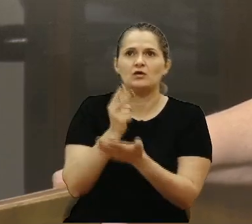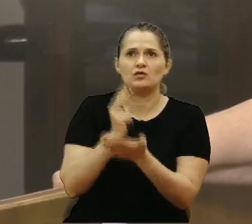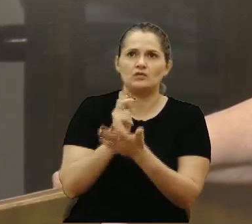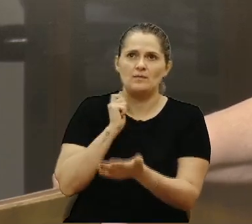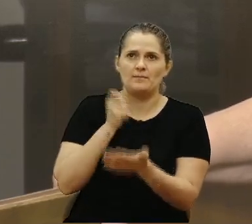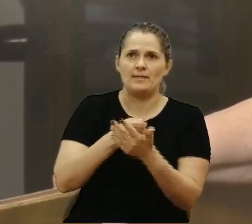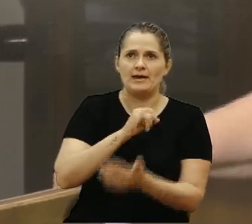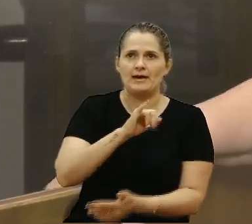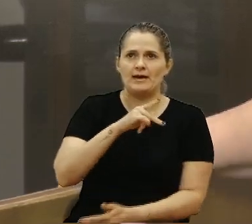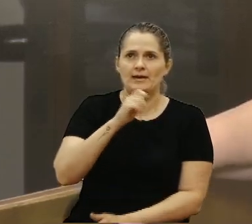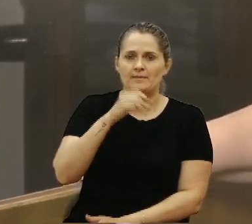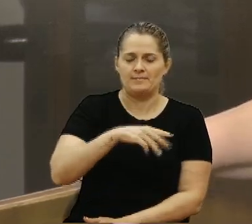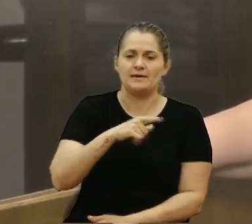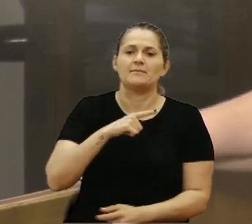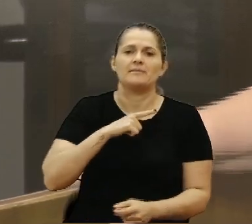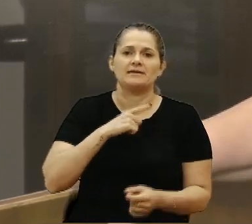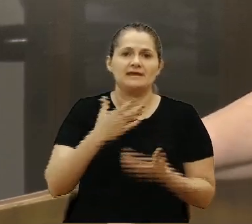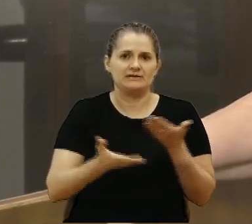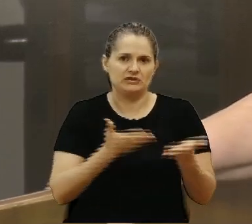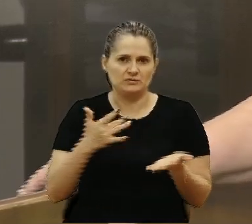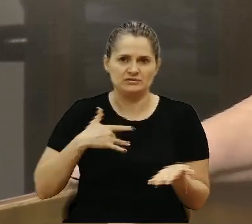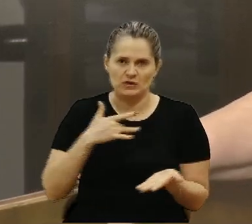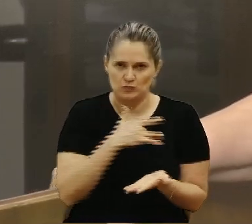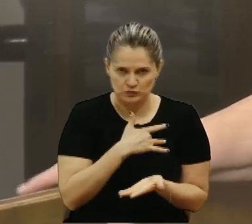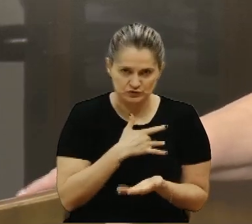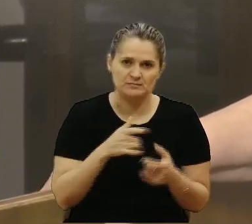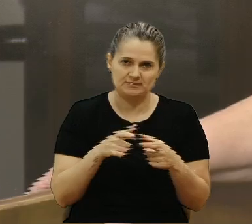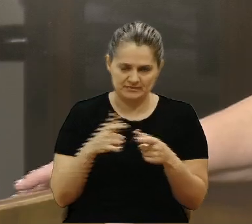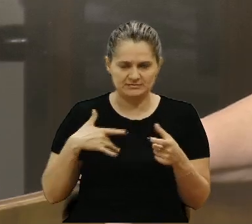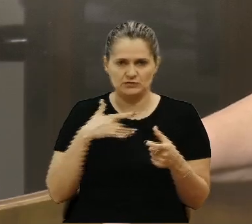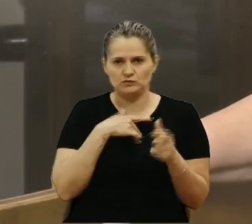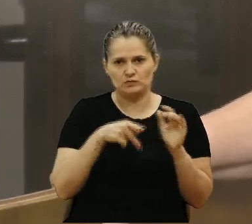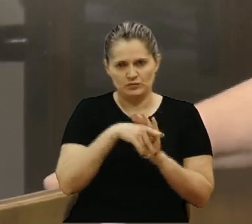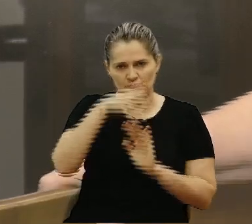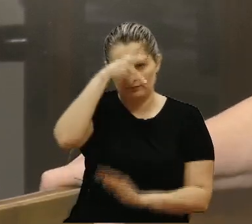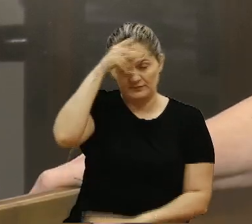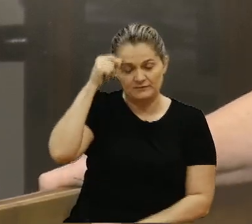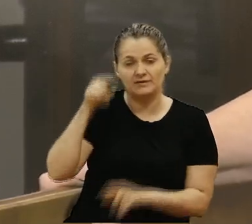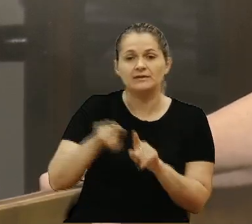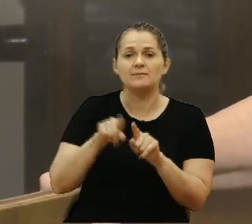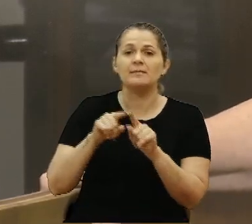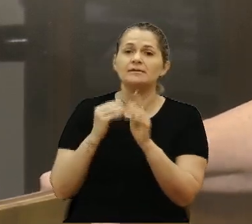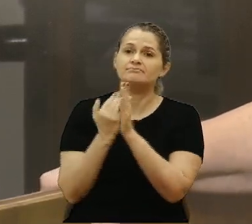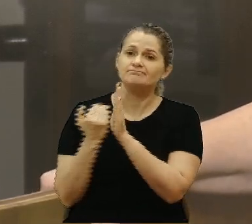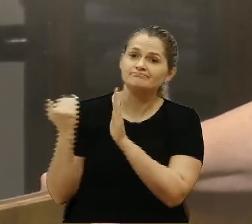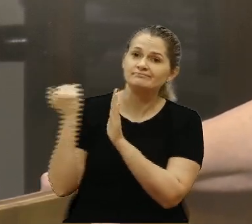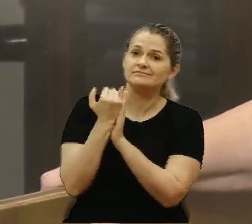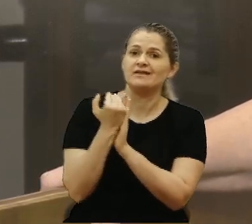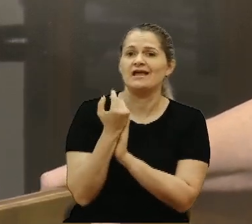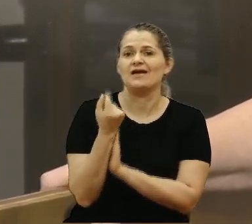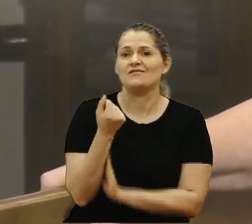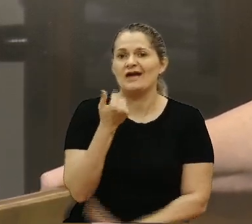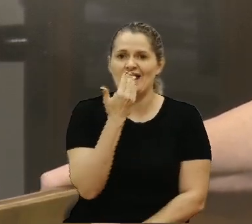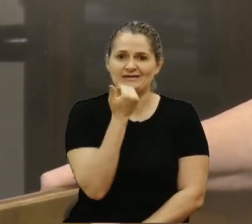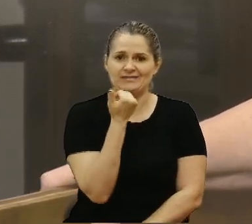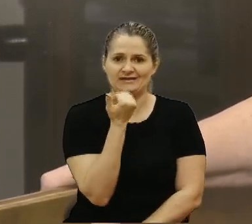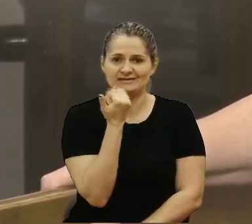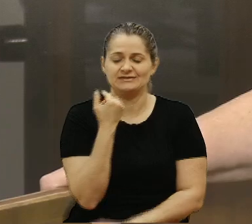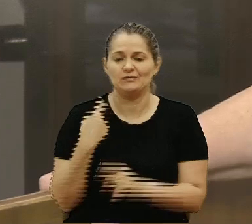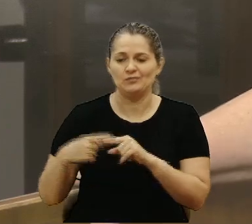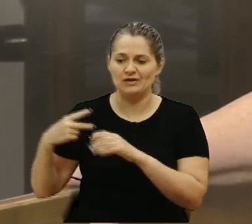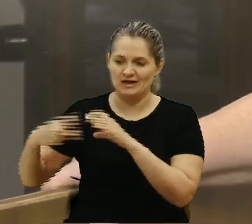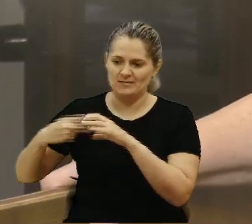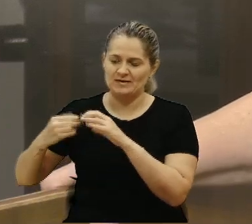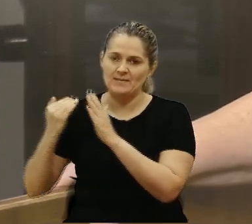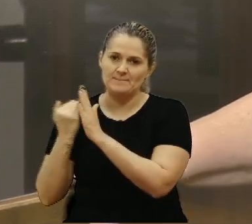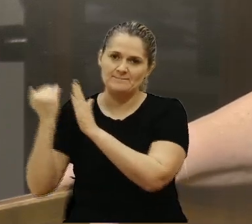para que eles possam ter atendimento à saúde. A questão do aumento do vale alimentação, comparando com o da Câmara, nós ganhamos